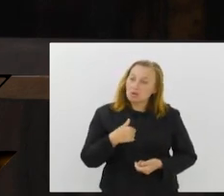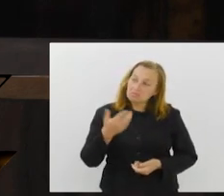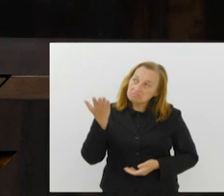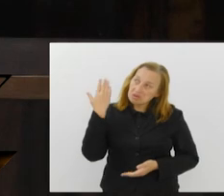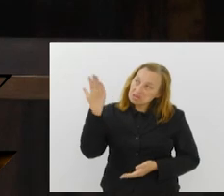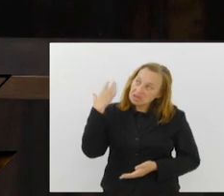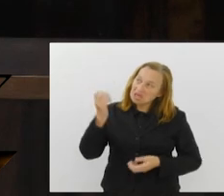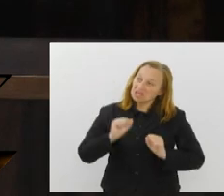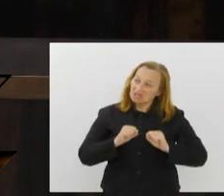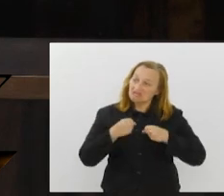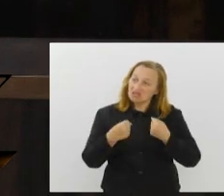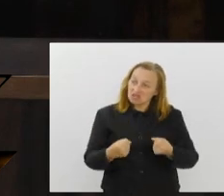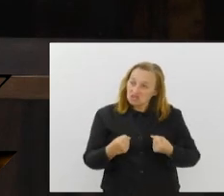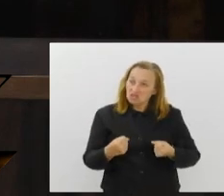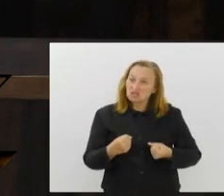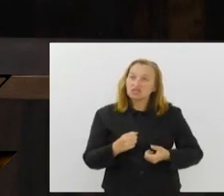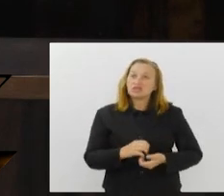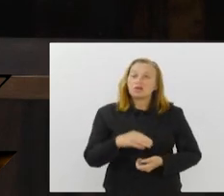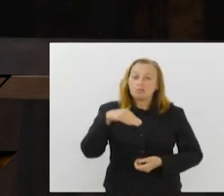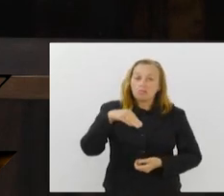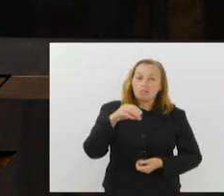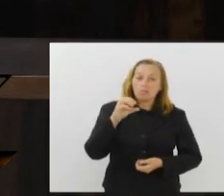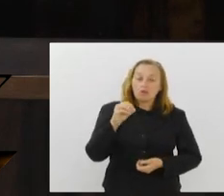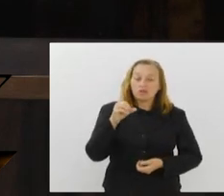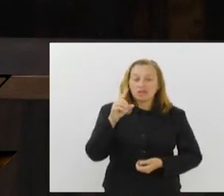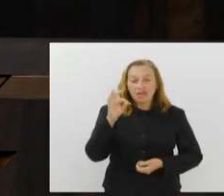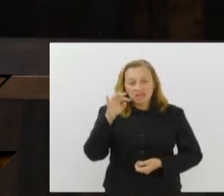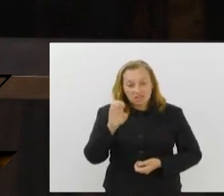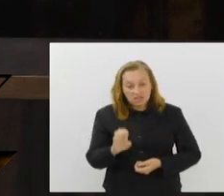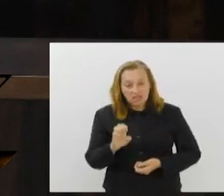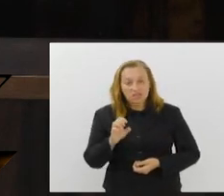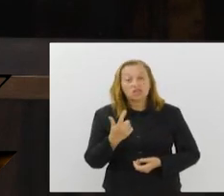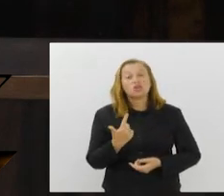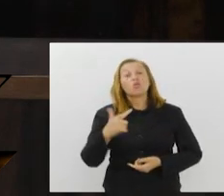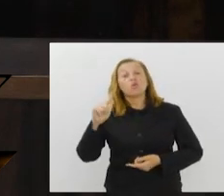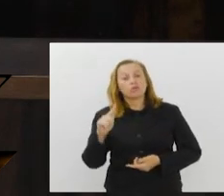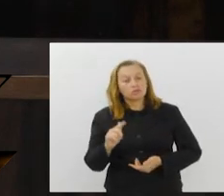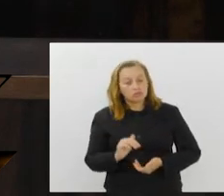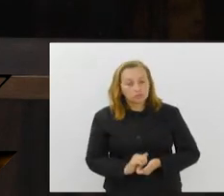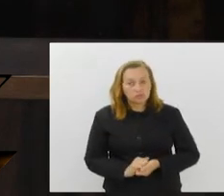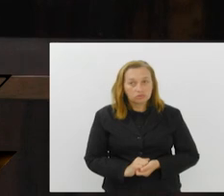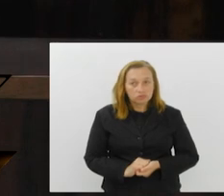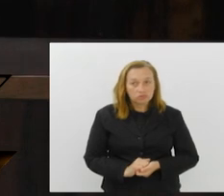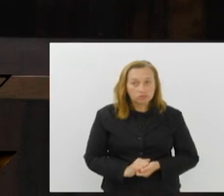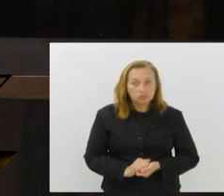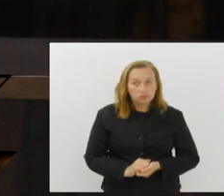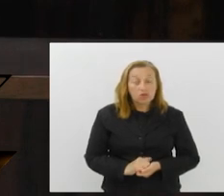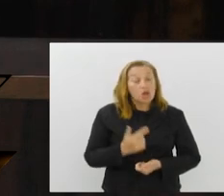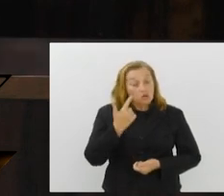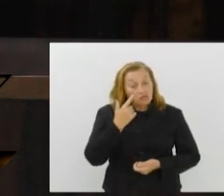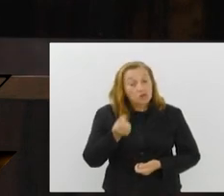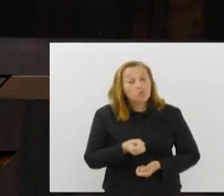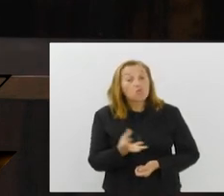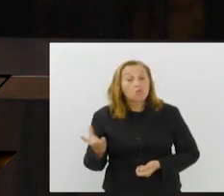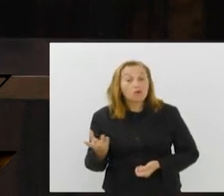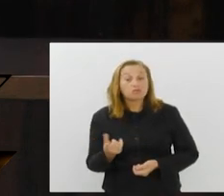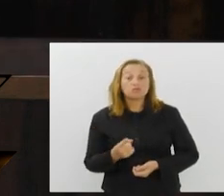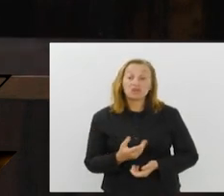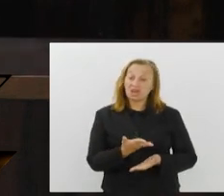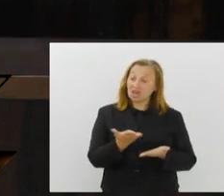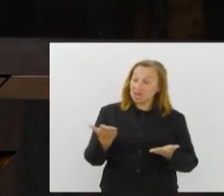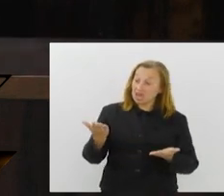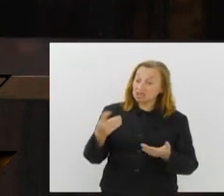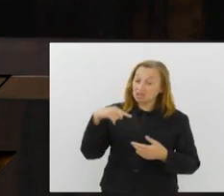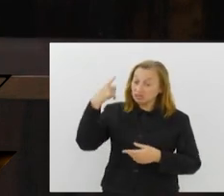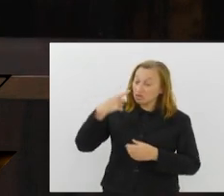defendido por modesta da Silveira por Marcelo Siqueira tantos outros e via o quanto esses advogados